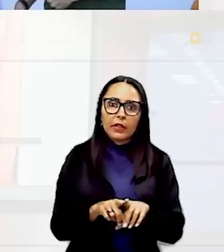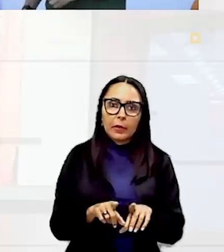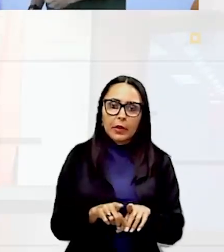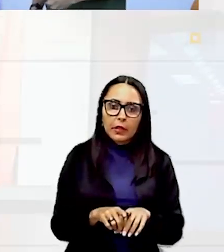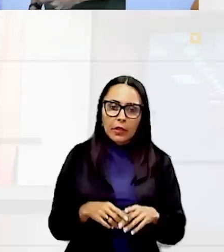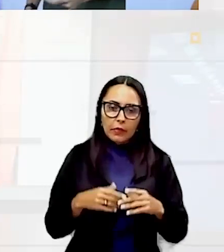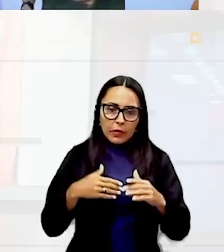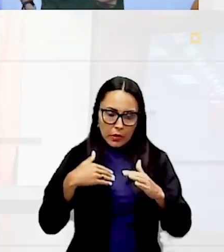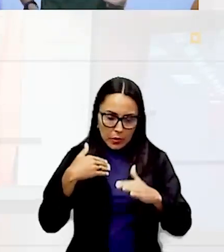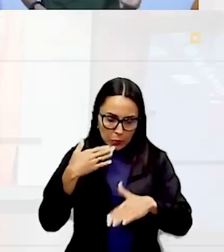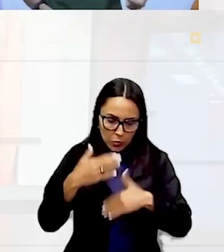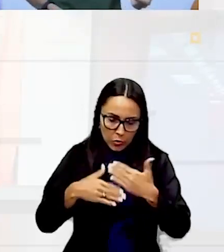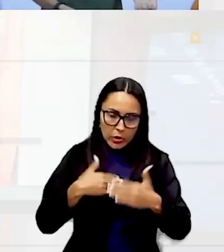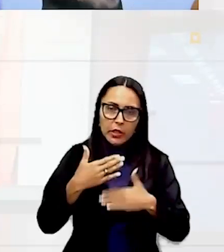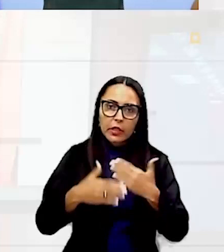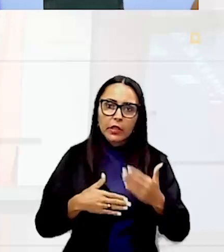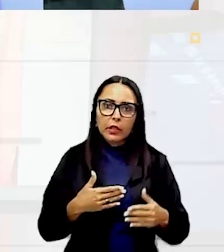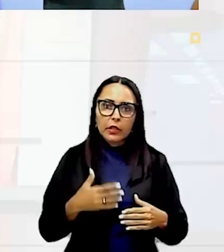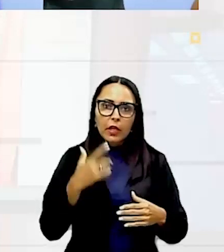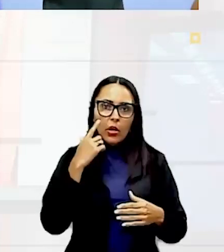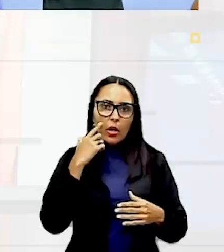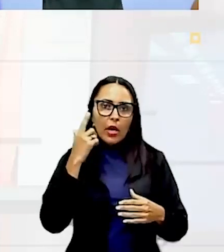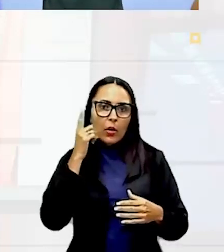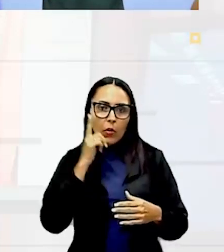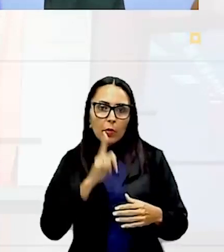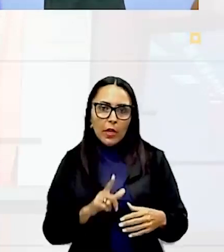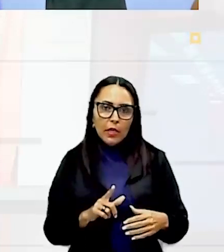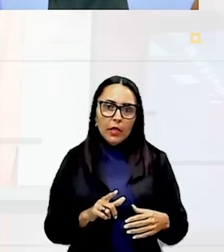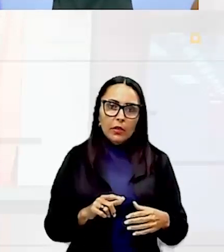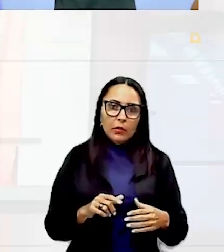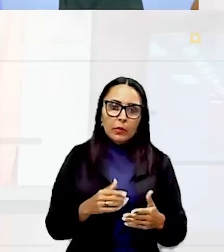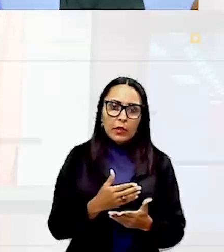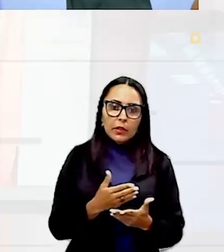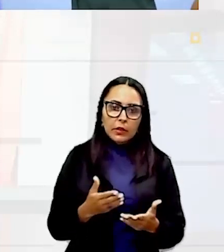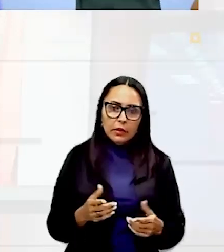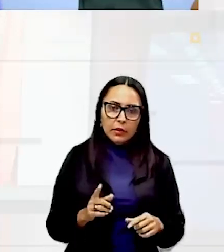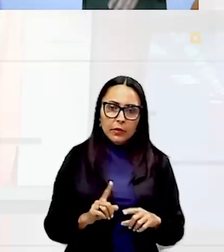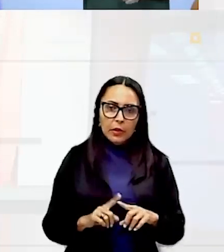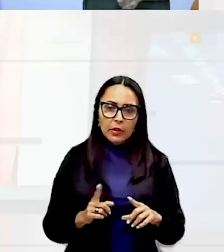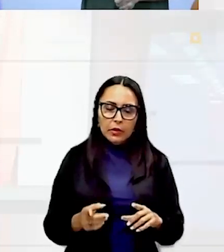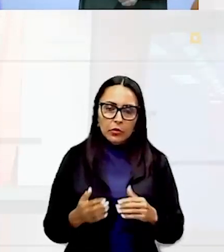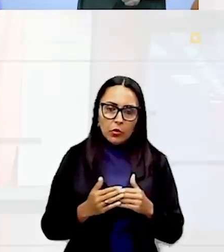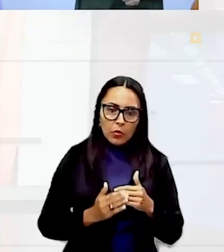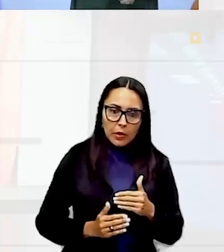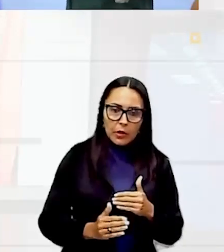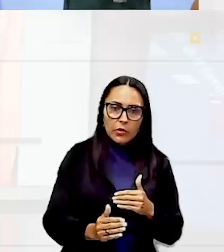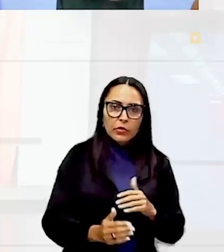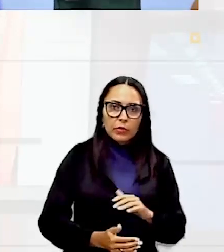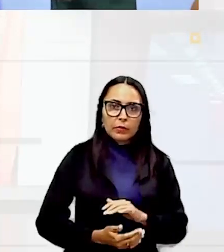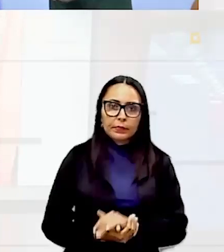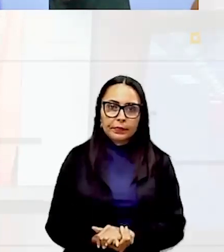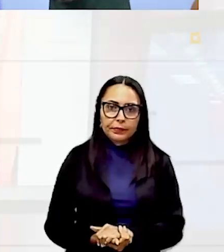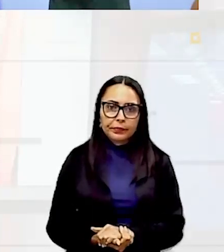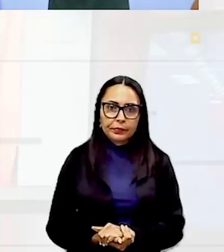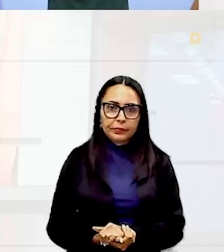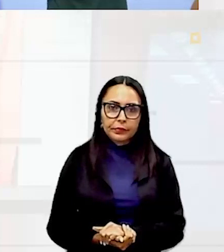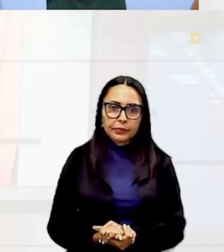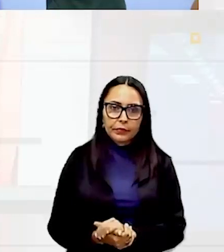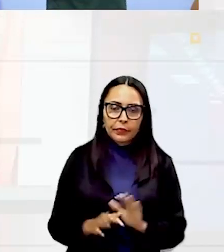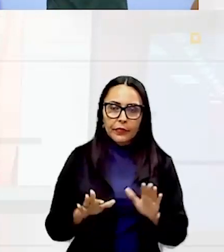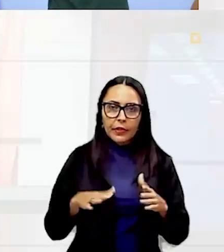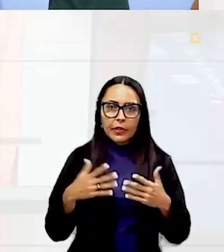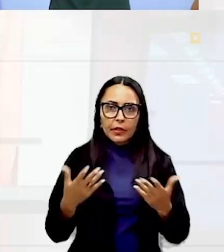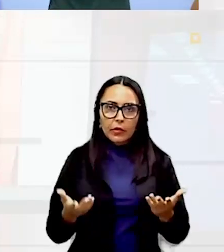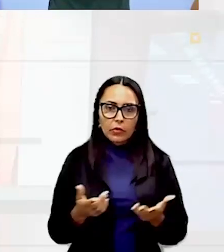medida que progride, recuperando mais essa estabilidade que ela tinha no começo e tinha perdido. Então,